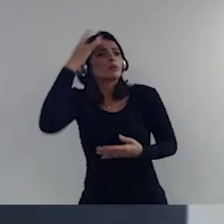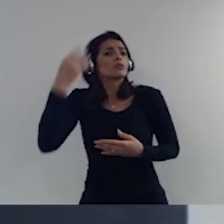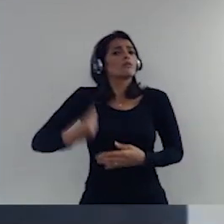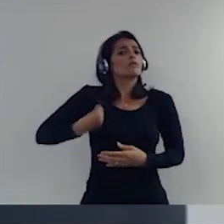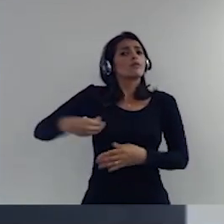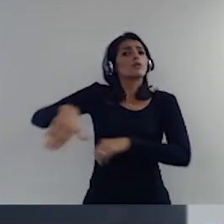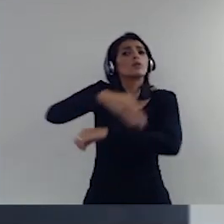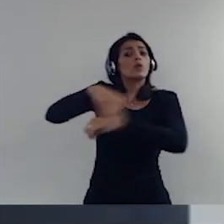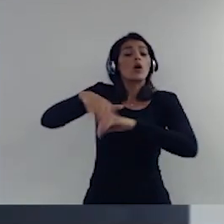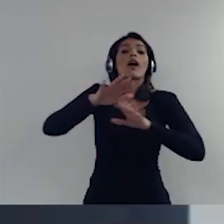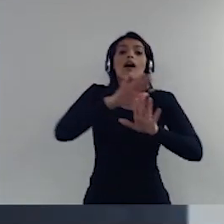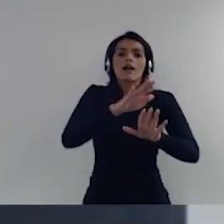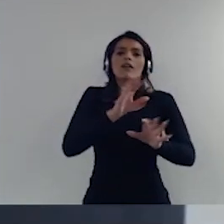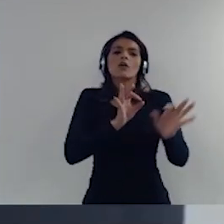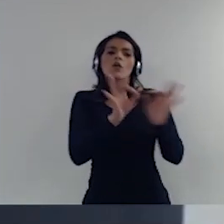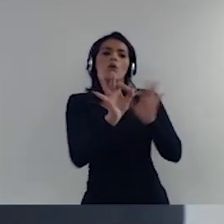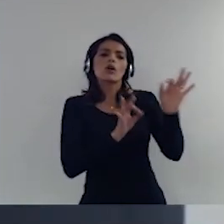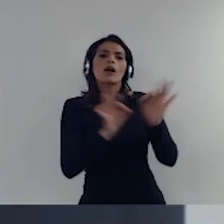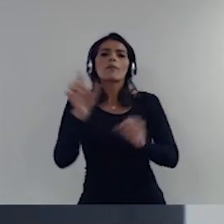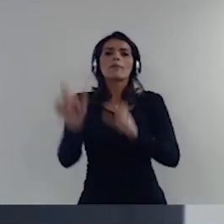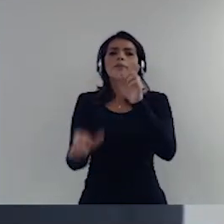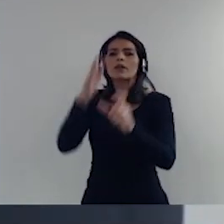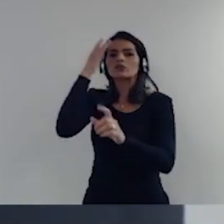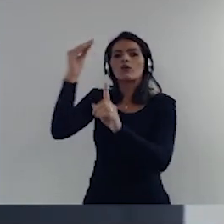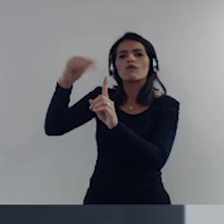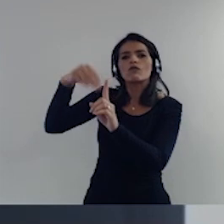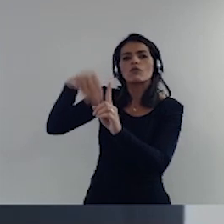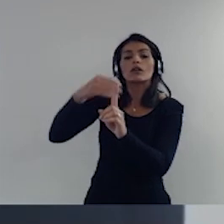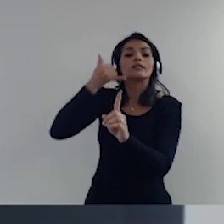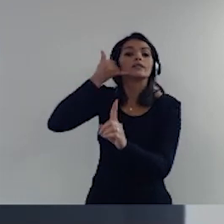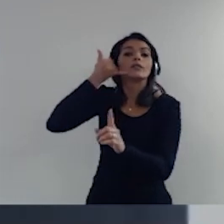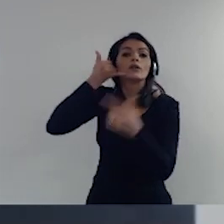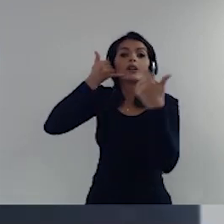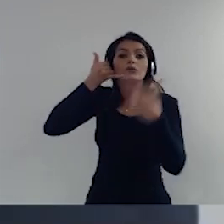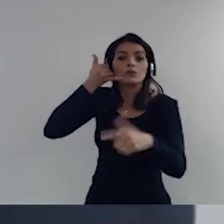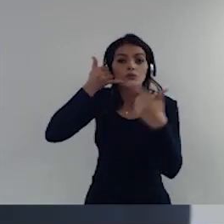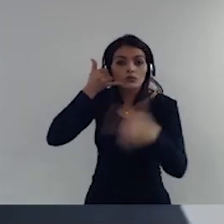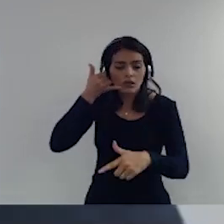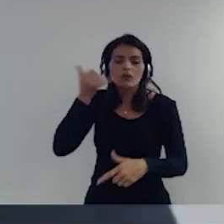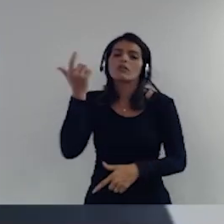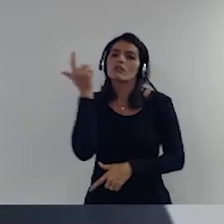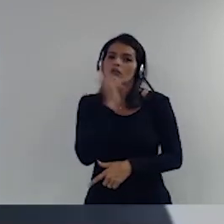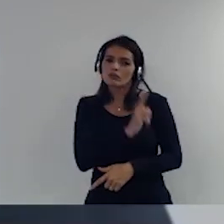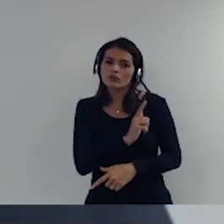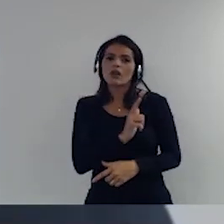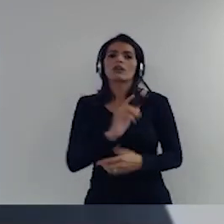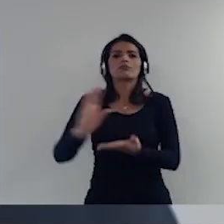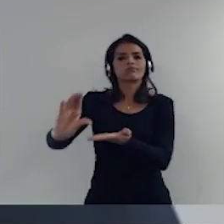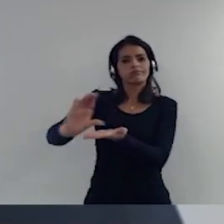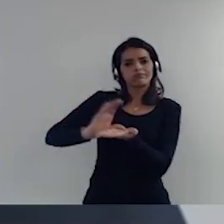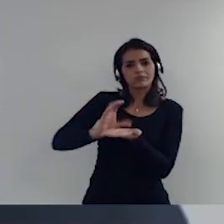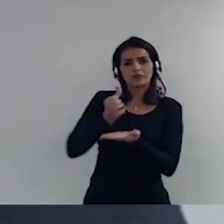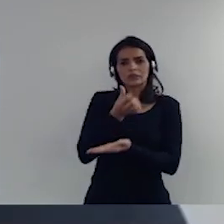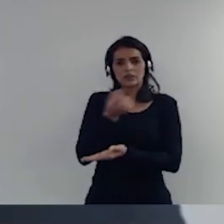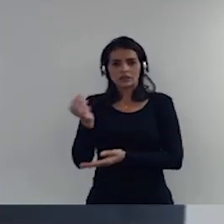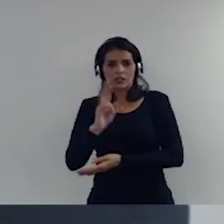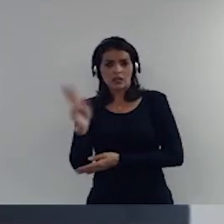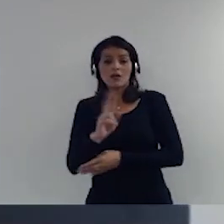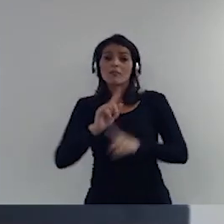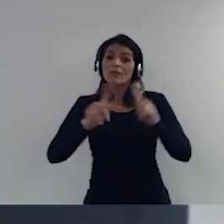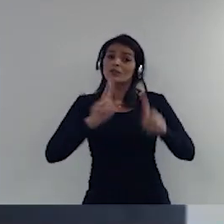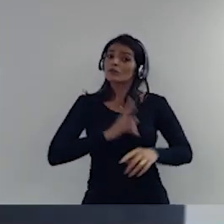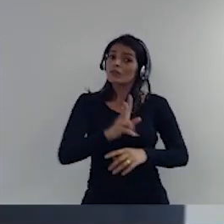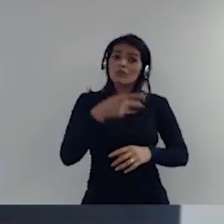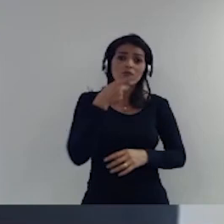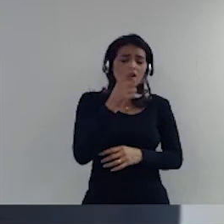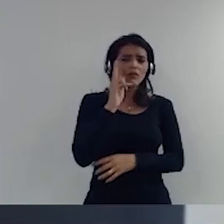buscar que as pessoas, por exemplo, em vulnerabilidade que não têm celular, pudessem ter acesso ao auxílio emergencial. Mas eu sempre falei, desde o início,